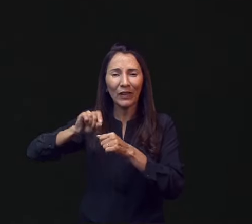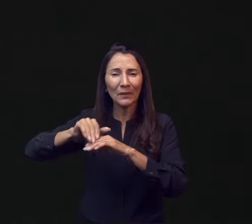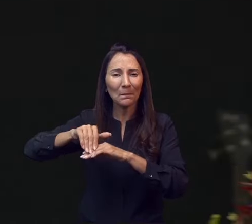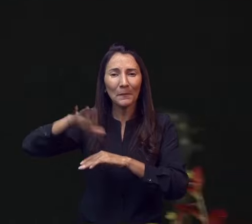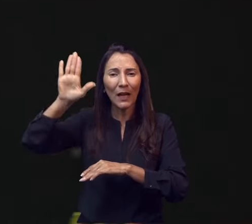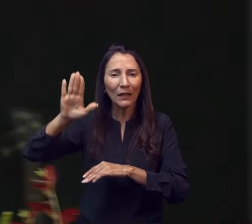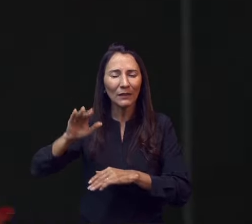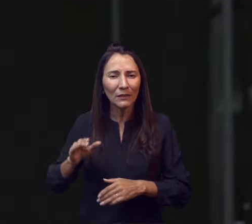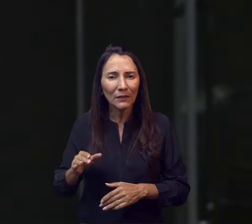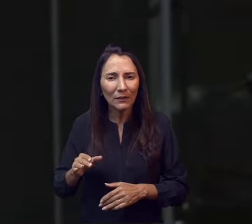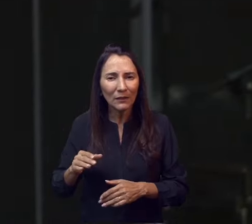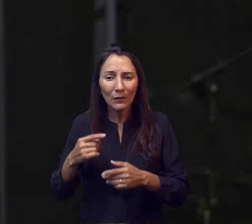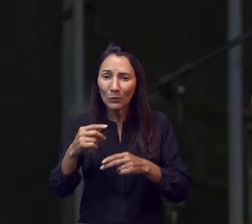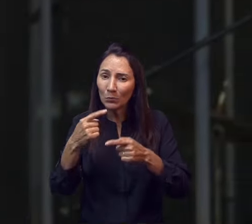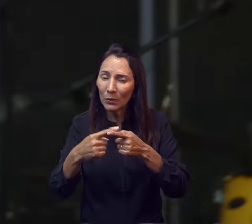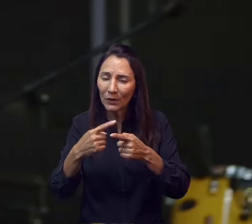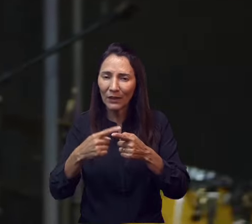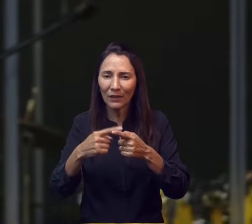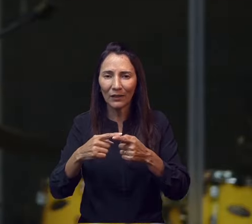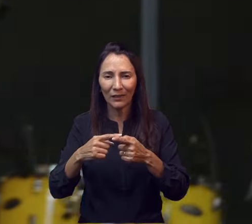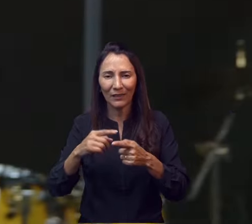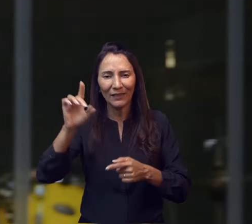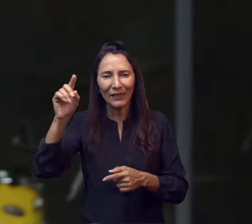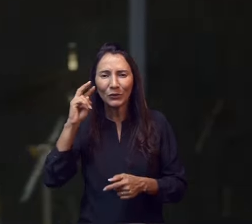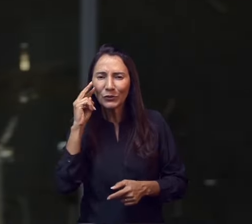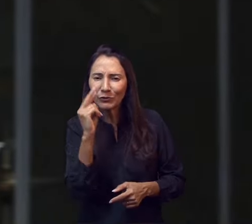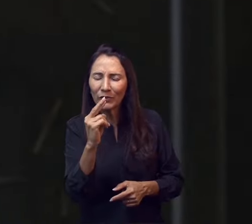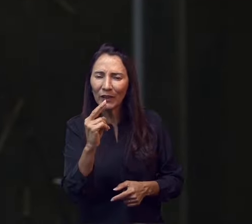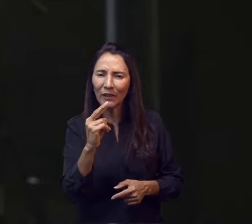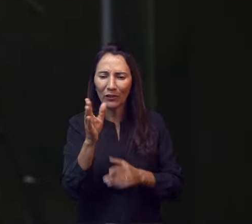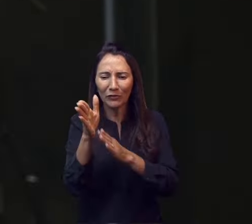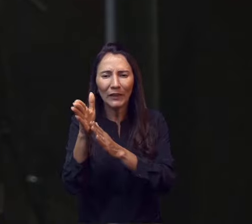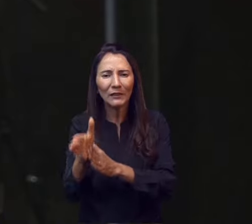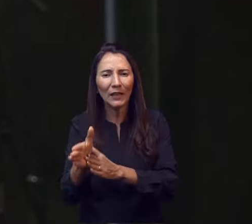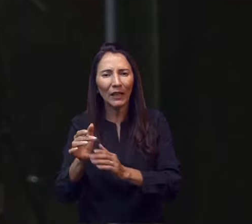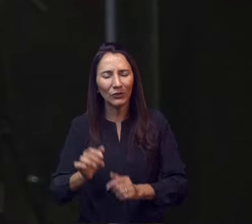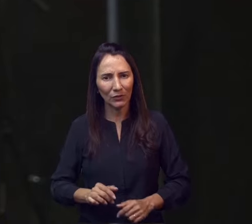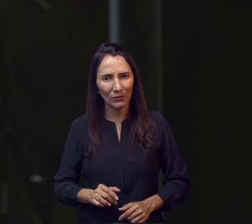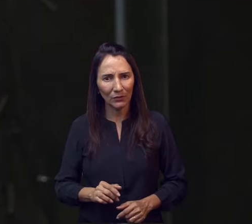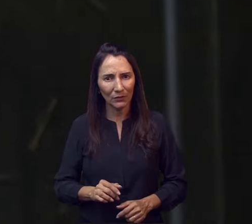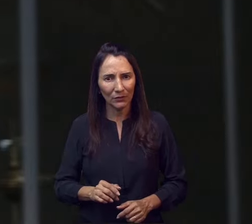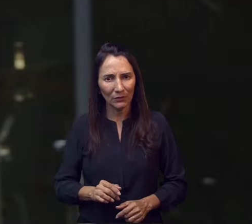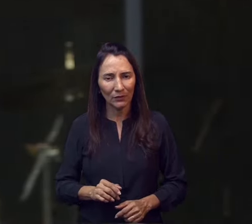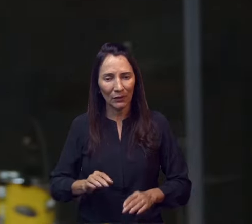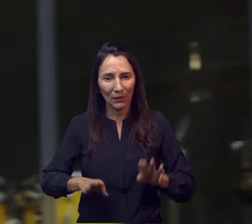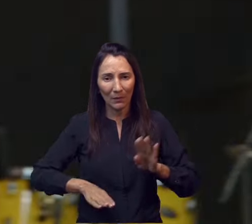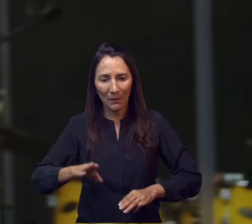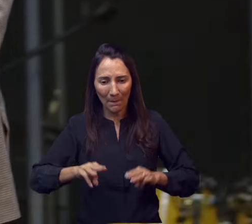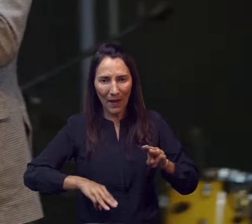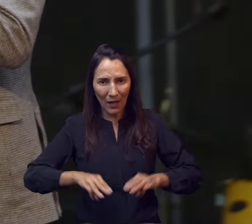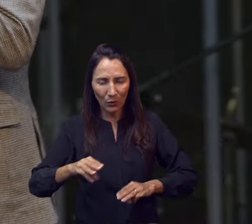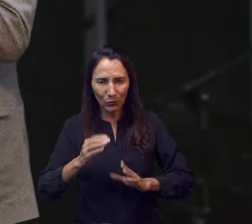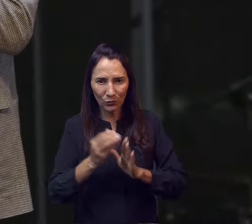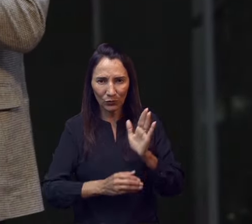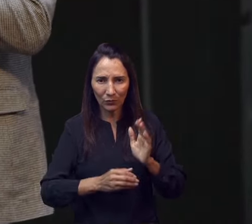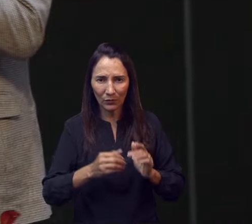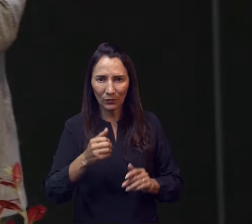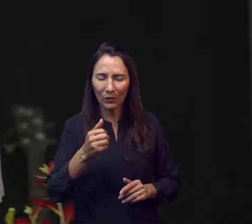fidelidade prudência Mateus 24:45 diz quem é pois o servo fiel e prudente que o senhor colocou